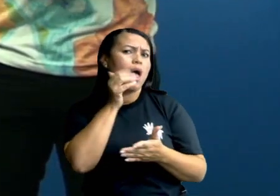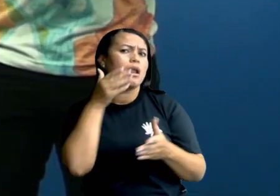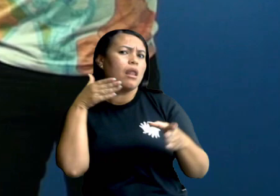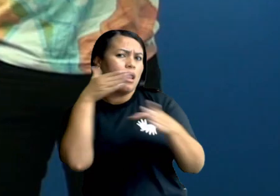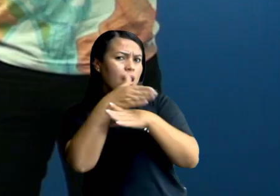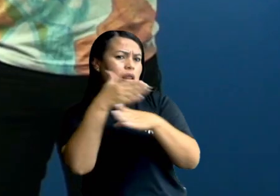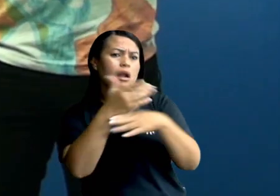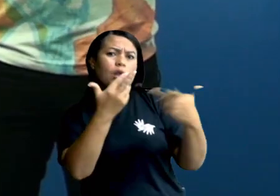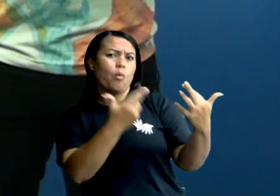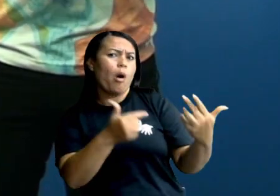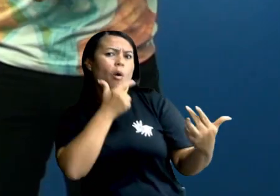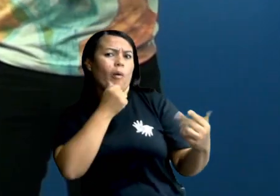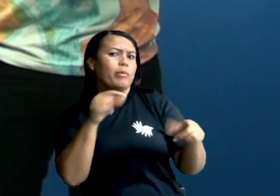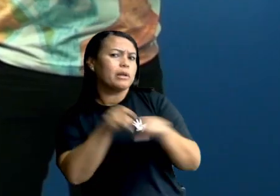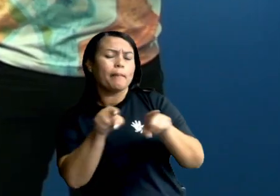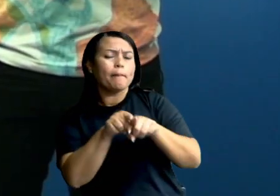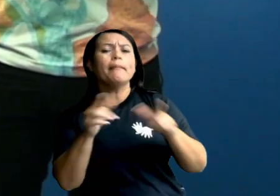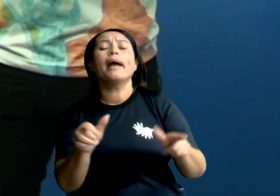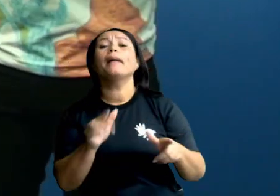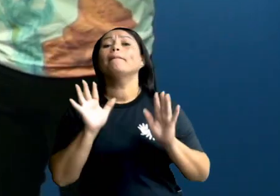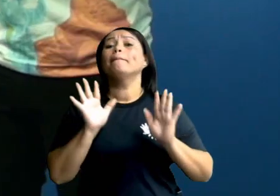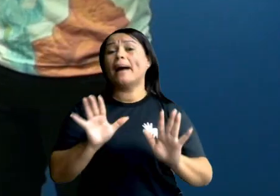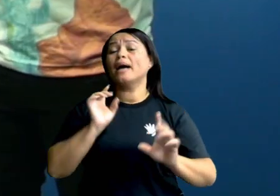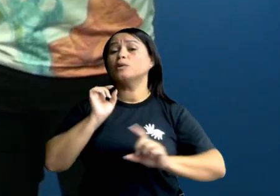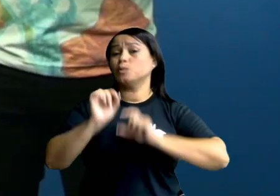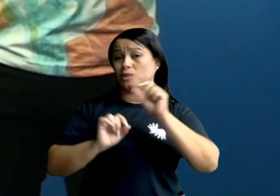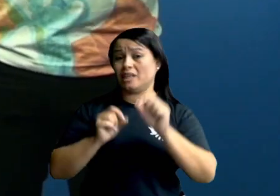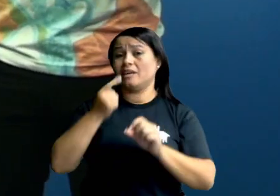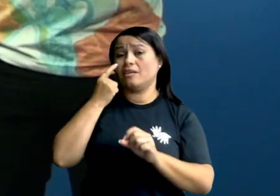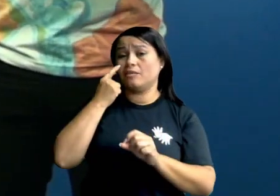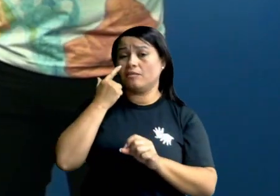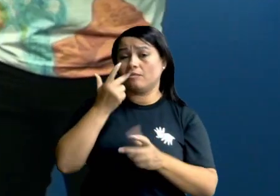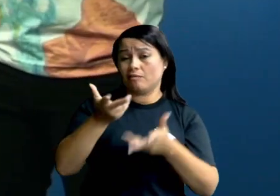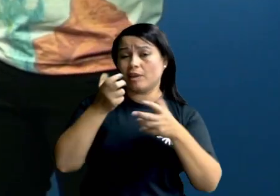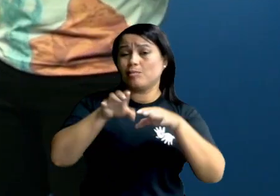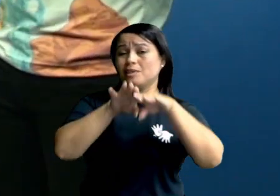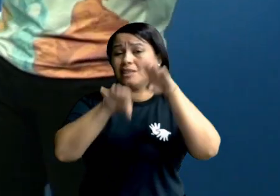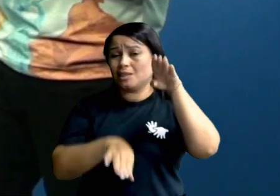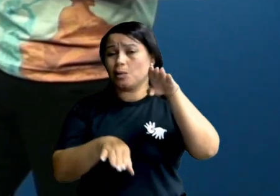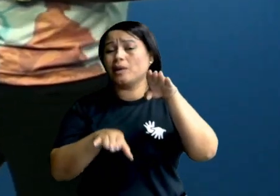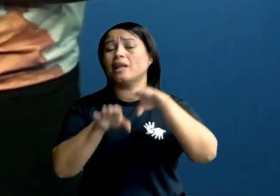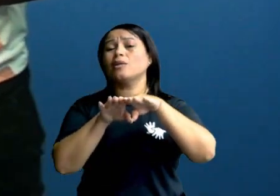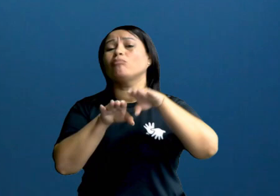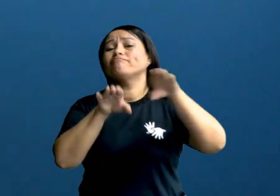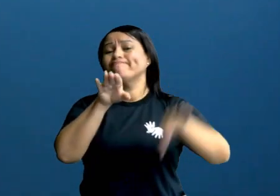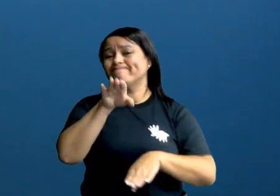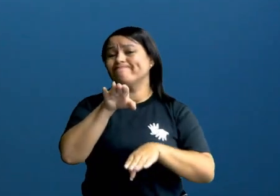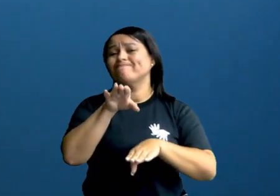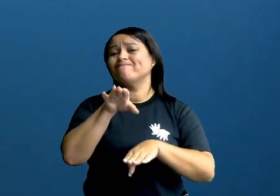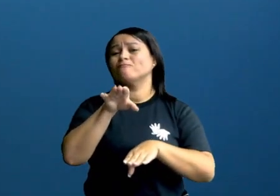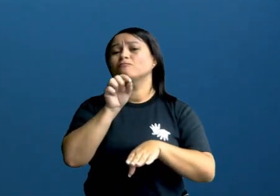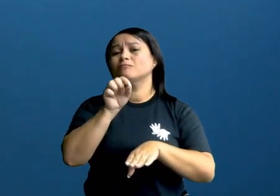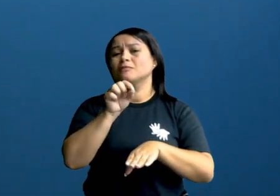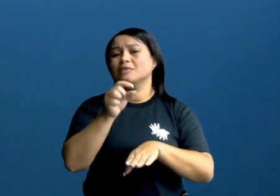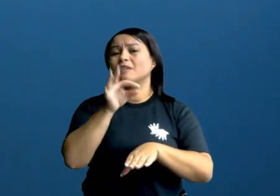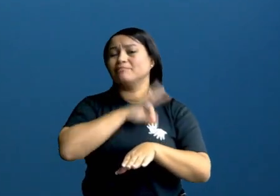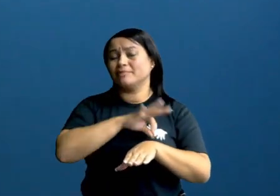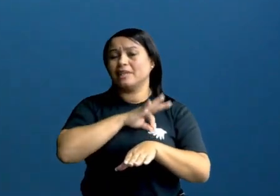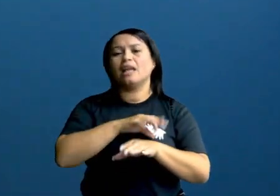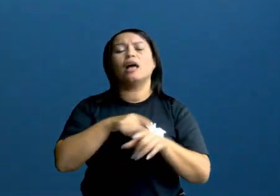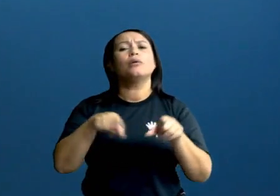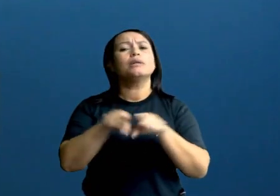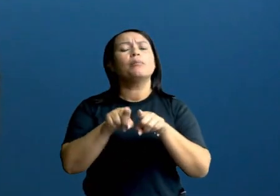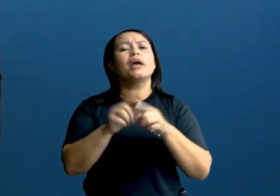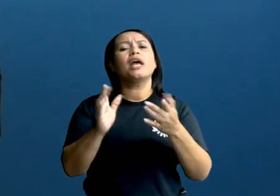lugares de destaque, mas a gente vê ainda muita desigualdade, né, nesse sentido, tá? E em relação a alguns